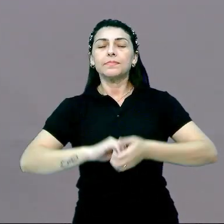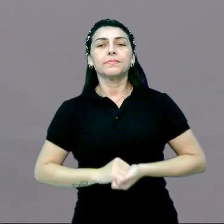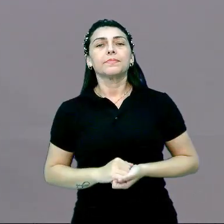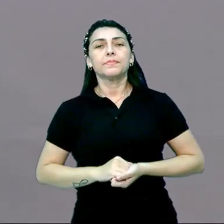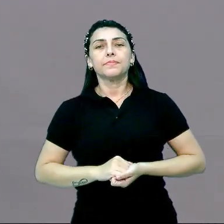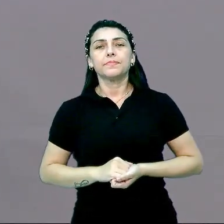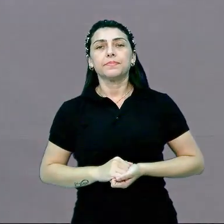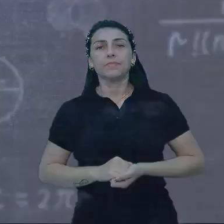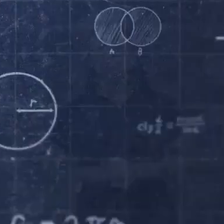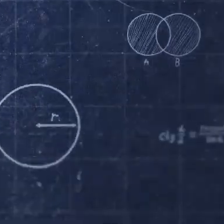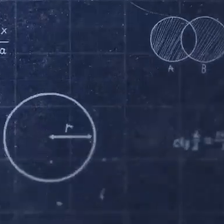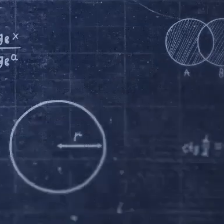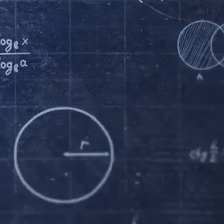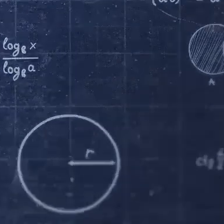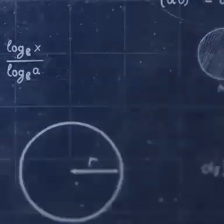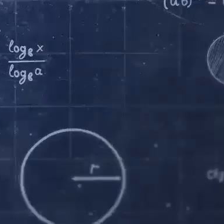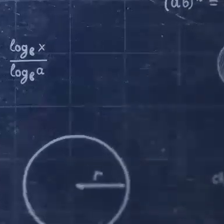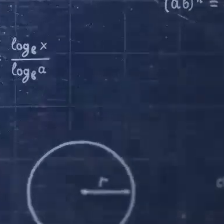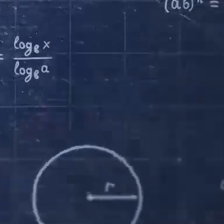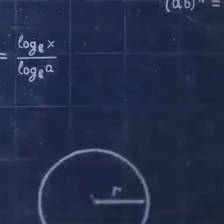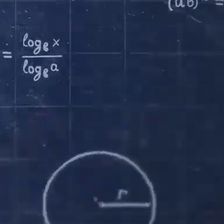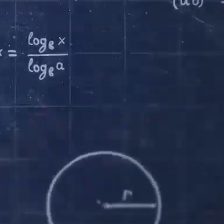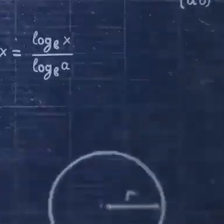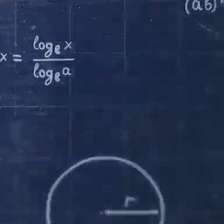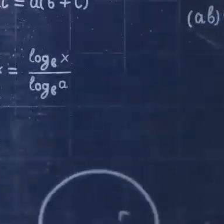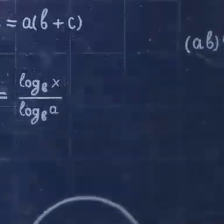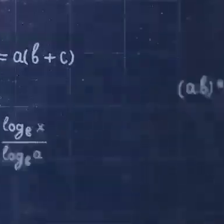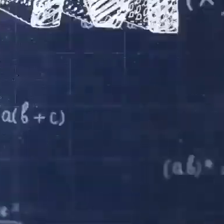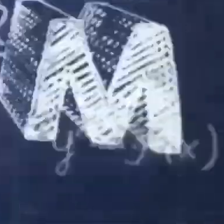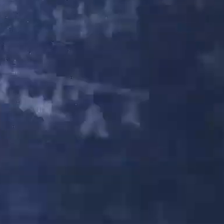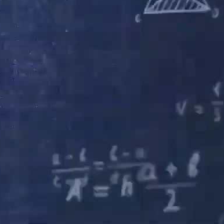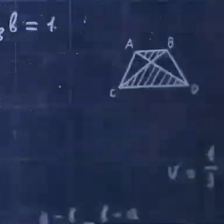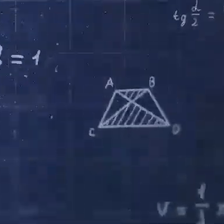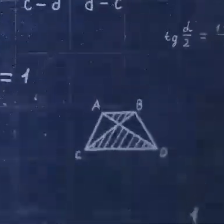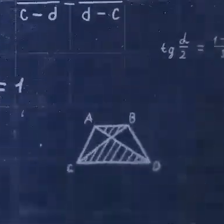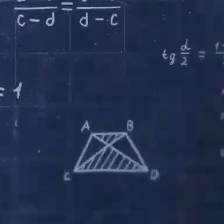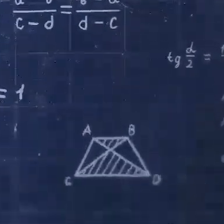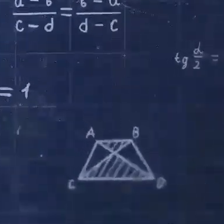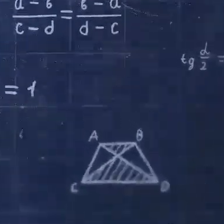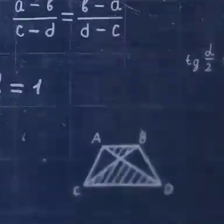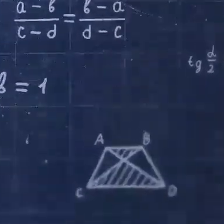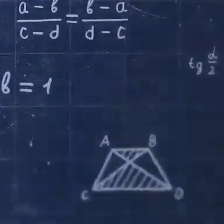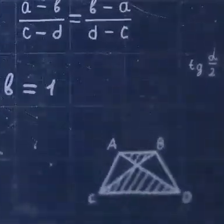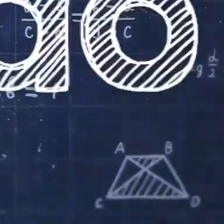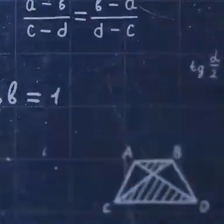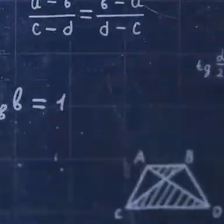tchauzinho!